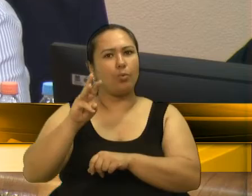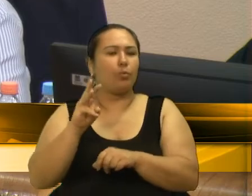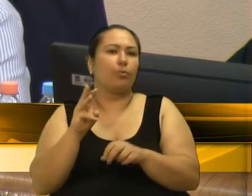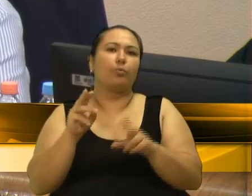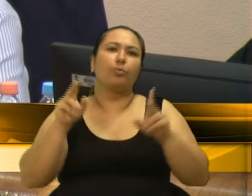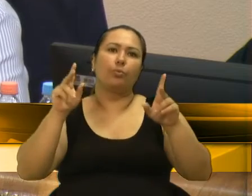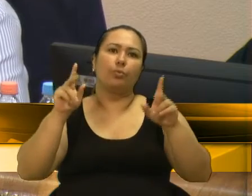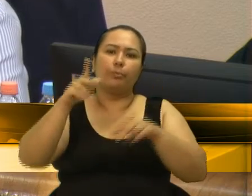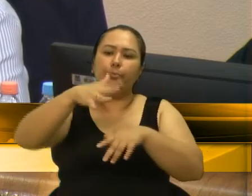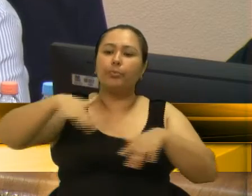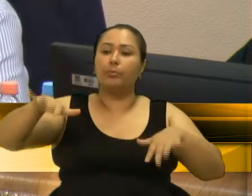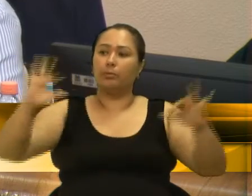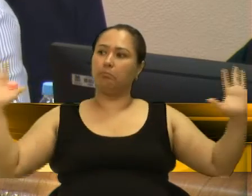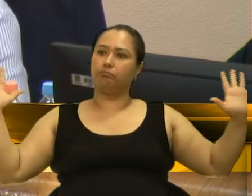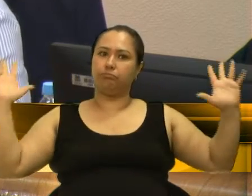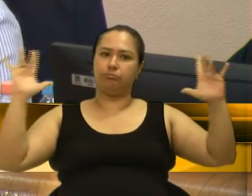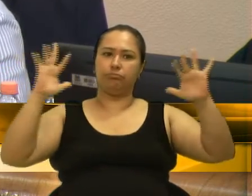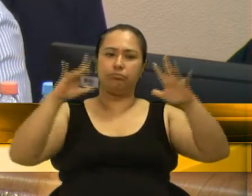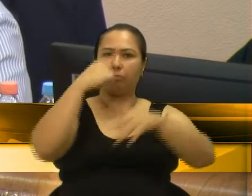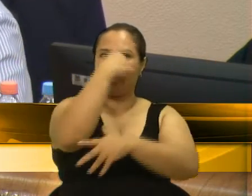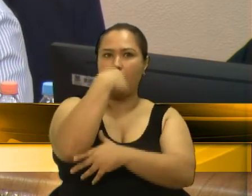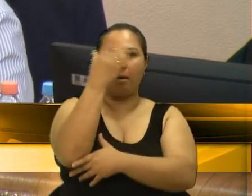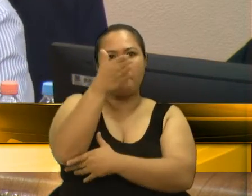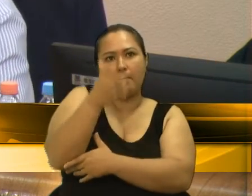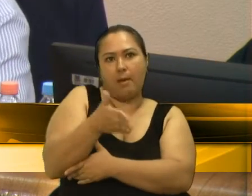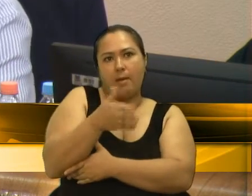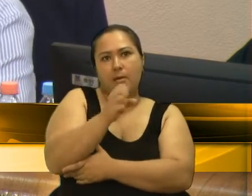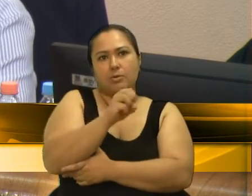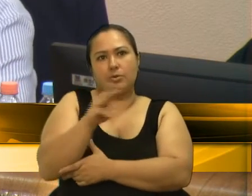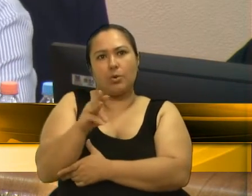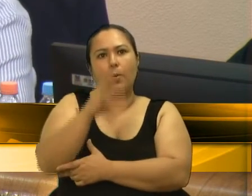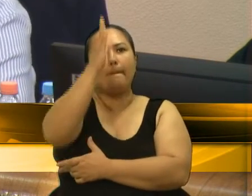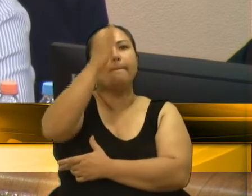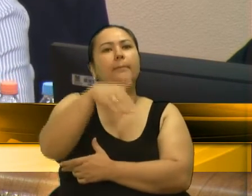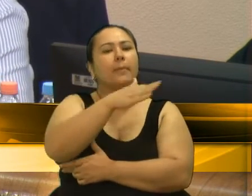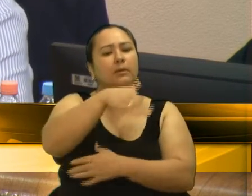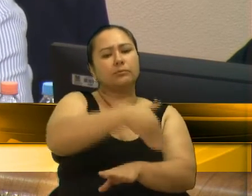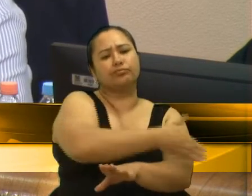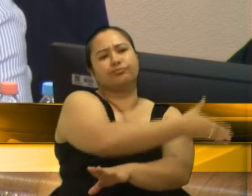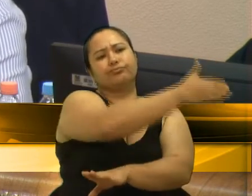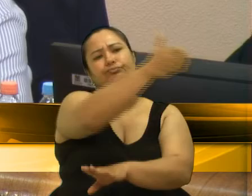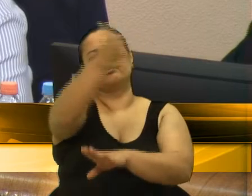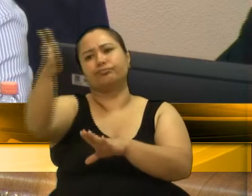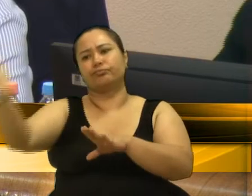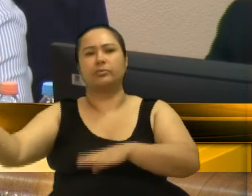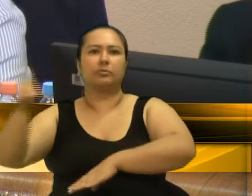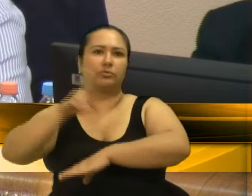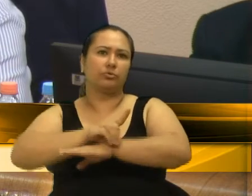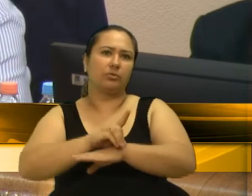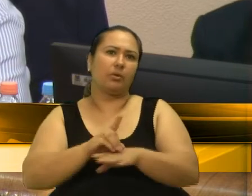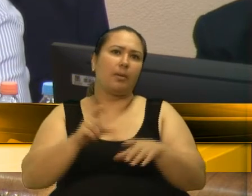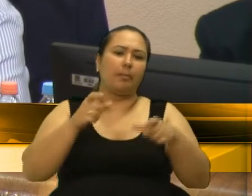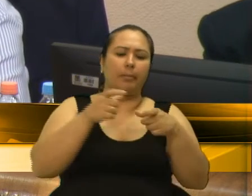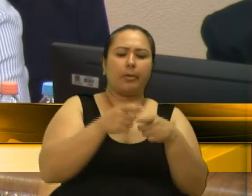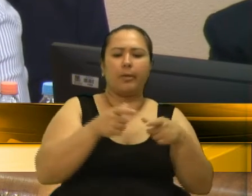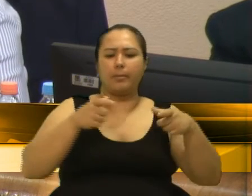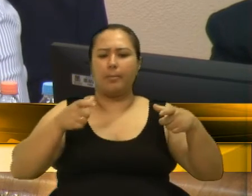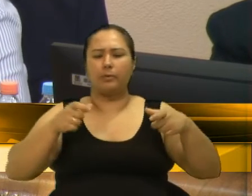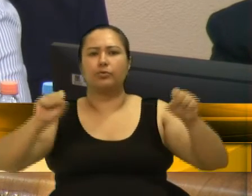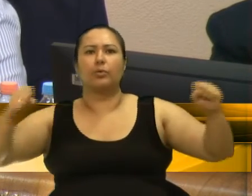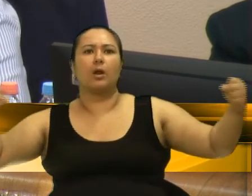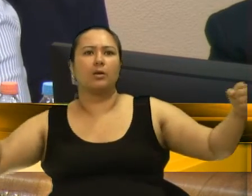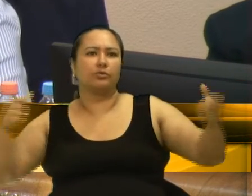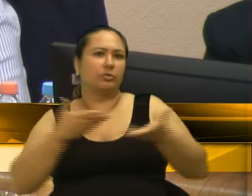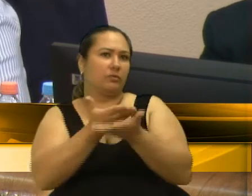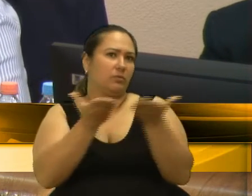concentrar para aquela hora, 1h30 de show. A bênção ao longo do dia. Então, caracterizar esse evento como pequeno, médio ou grande talvez seja um equívoco